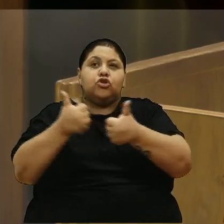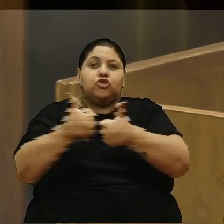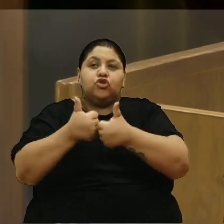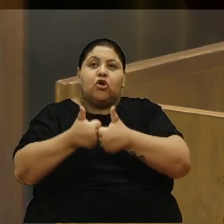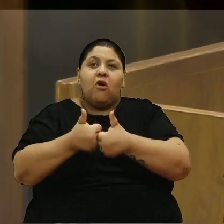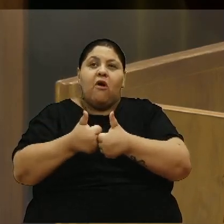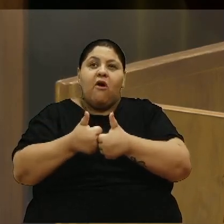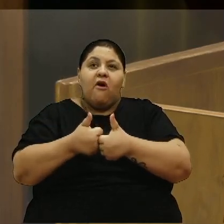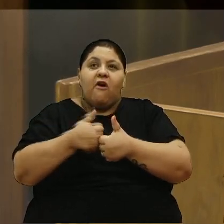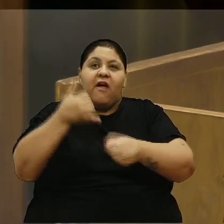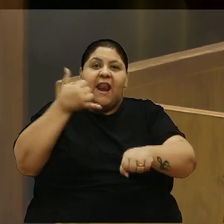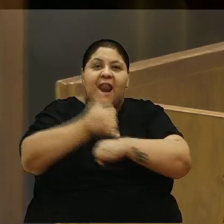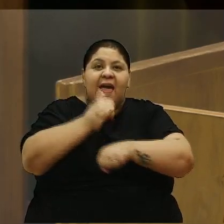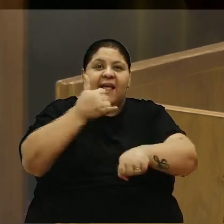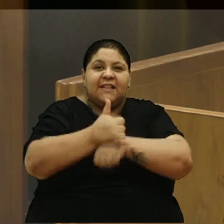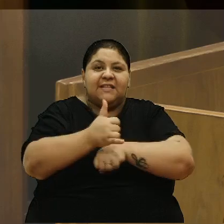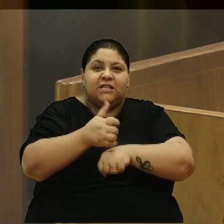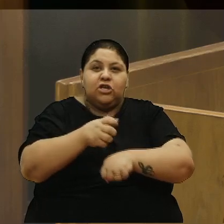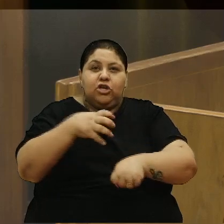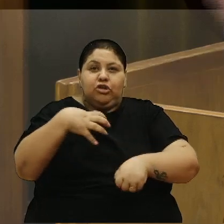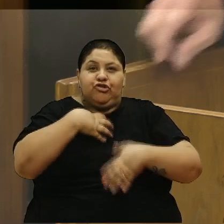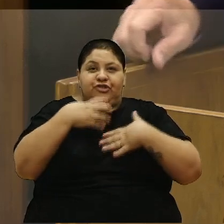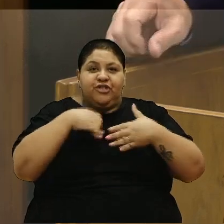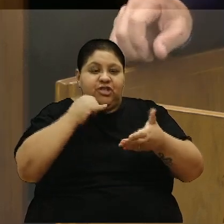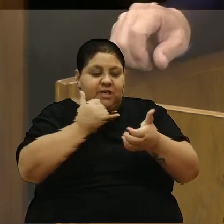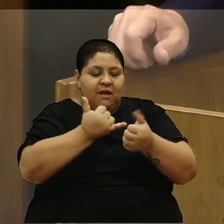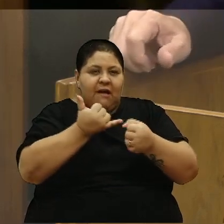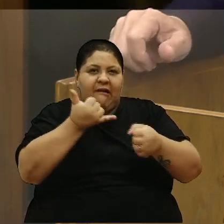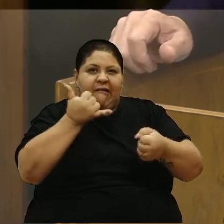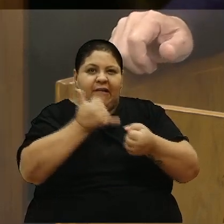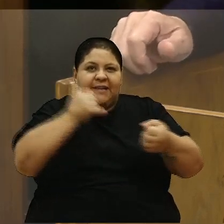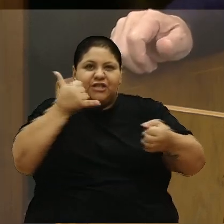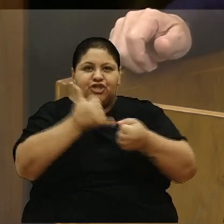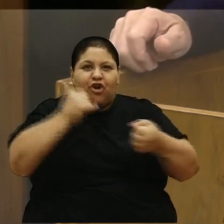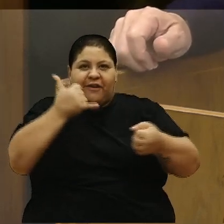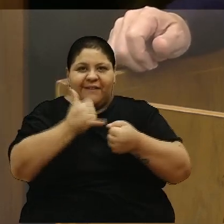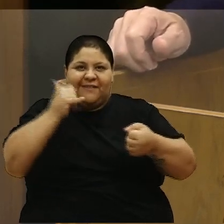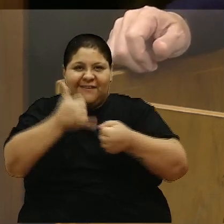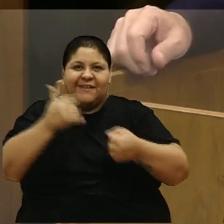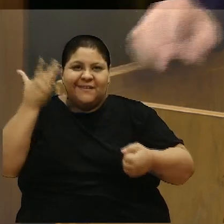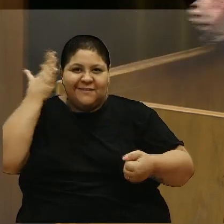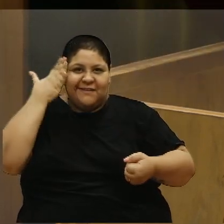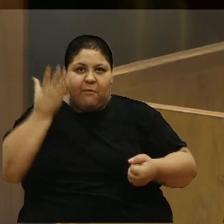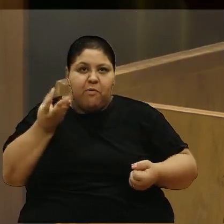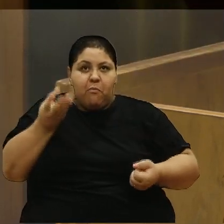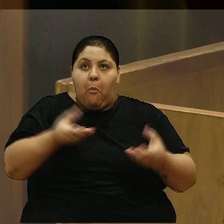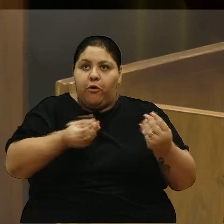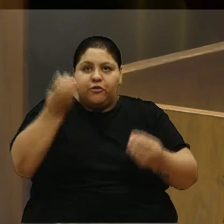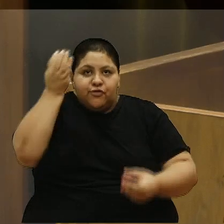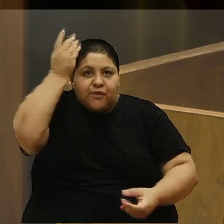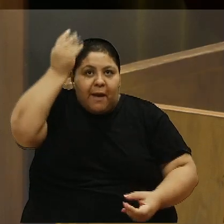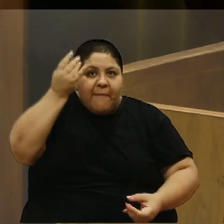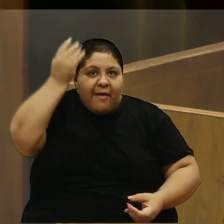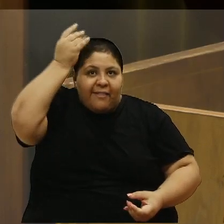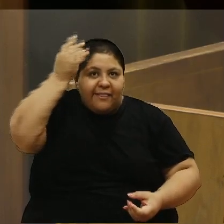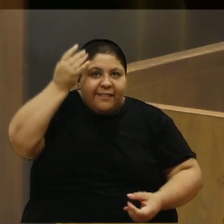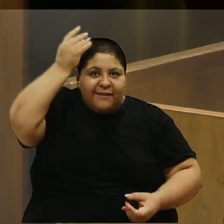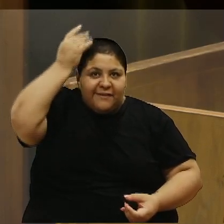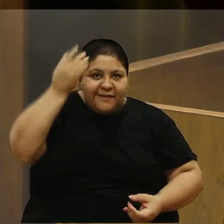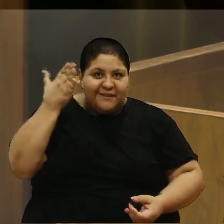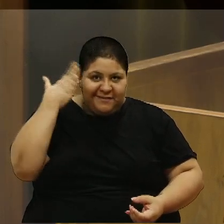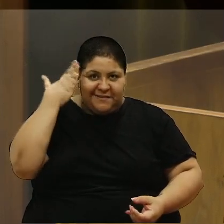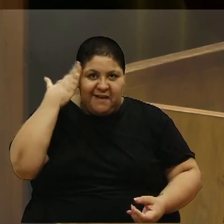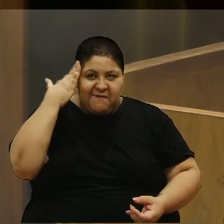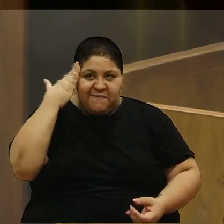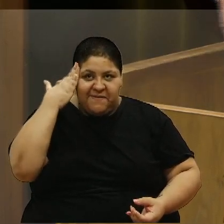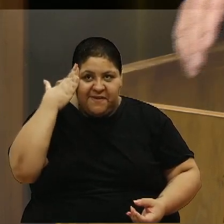choque estático, né? Para muitos, inclusive, arrepiava o cabelo. E a Autotrave lançou uma fita presa no